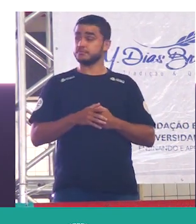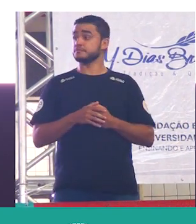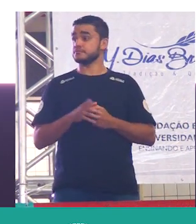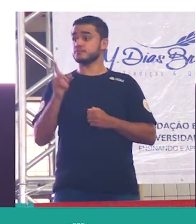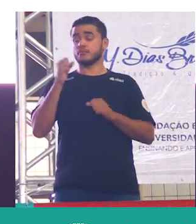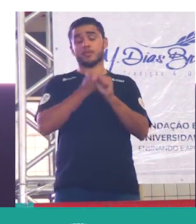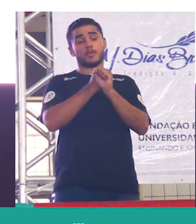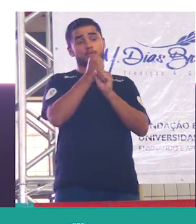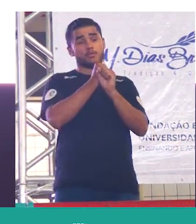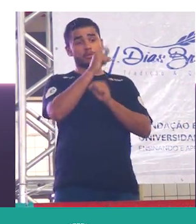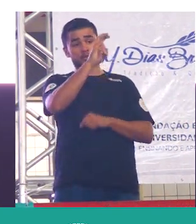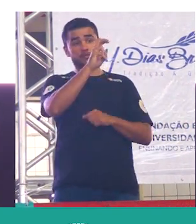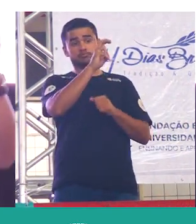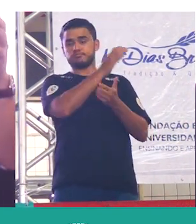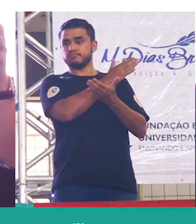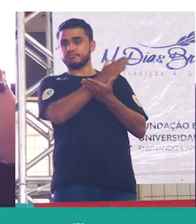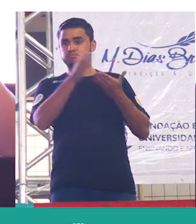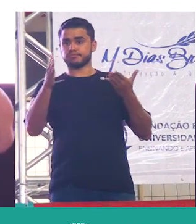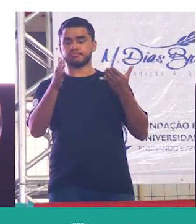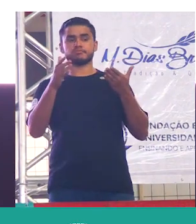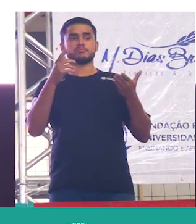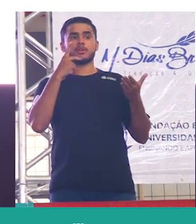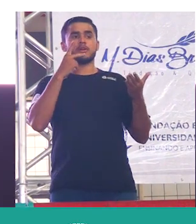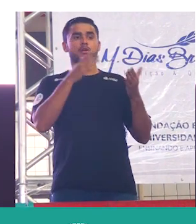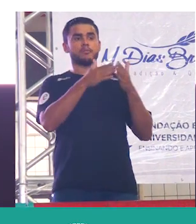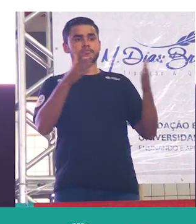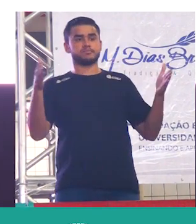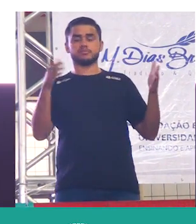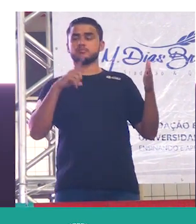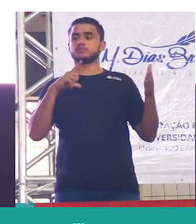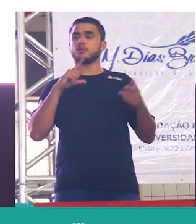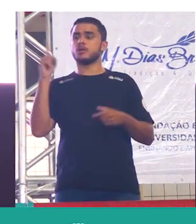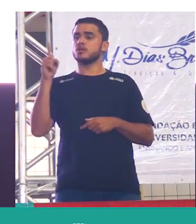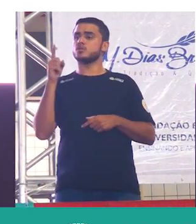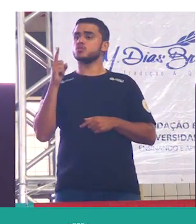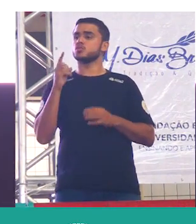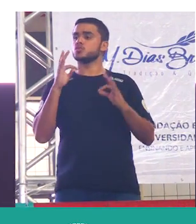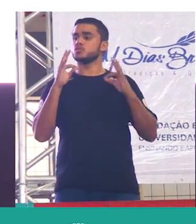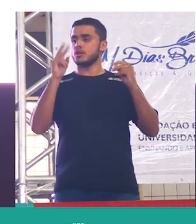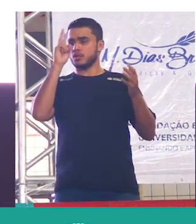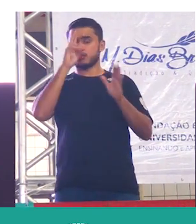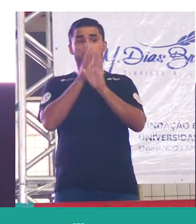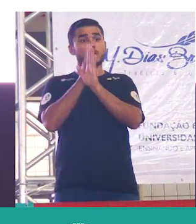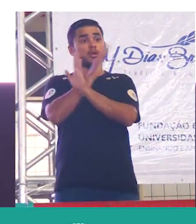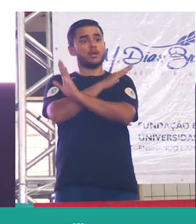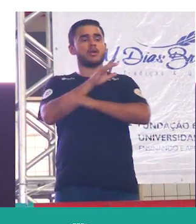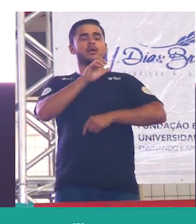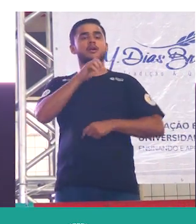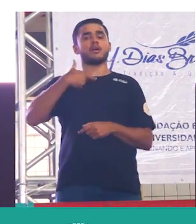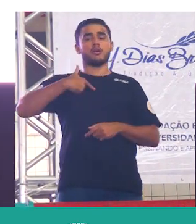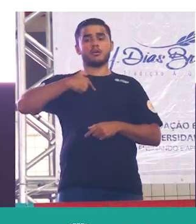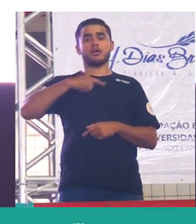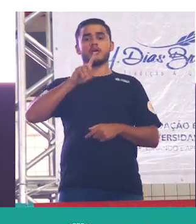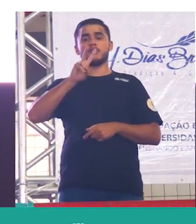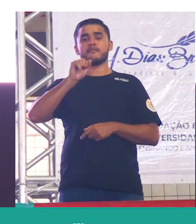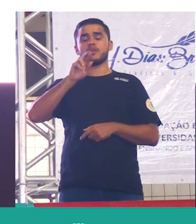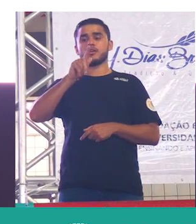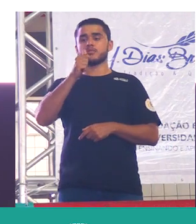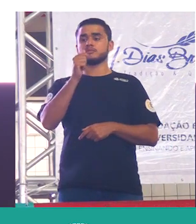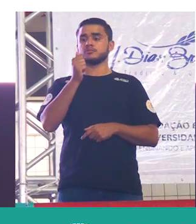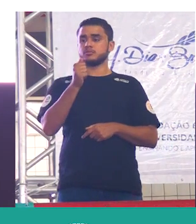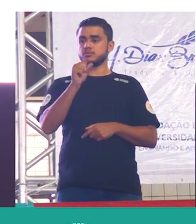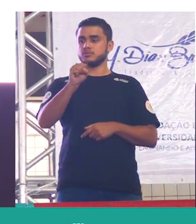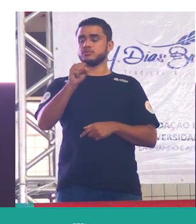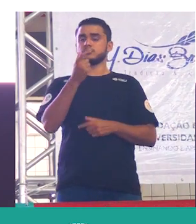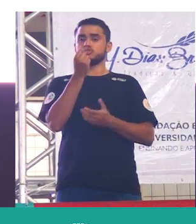5 anos, que gastou as reservas que a era Vargas havia conseguido preservar em